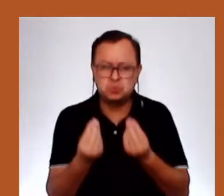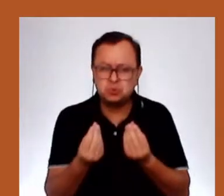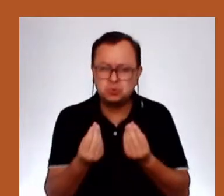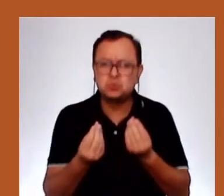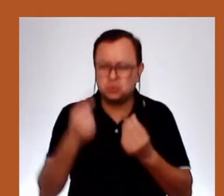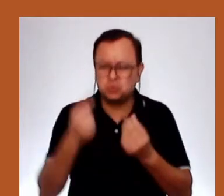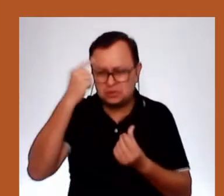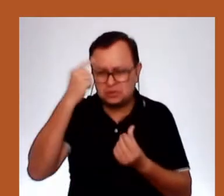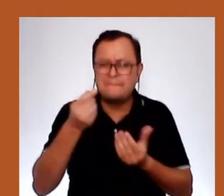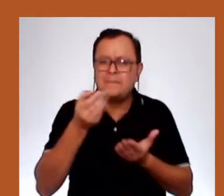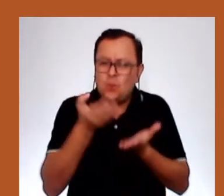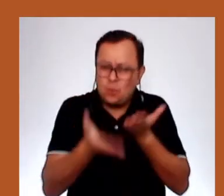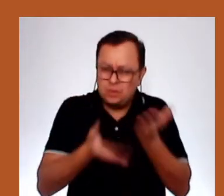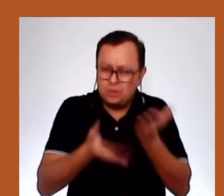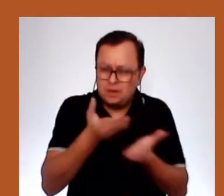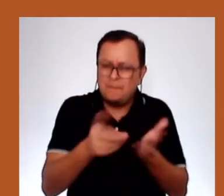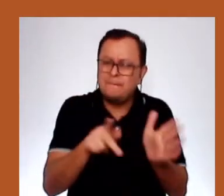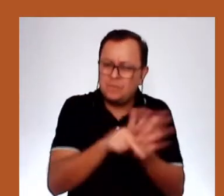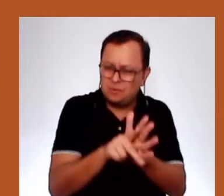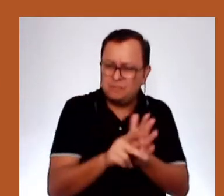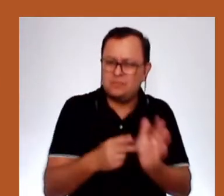paliativos que alguém pode adentrar.